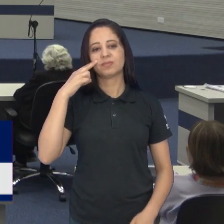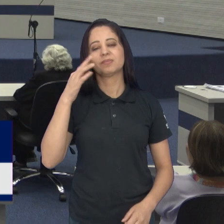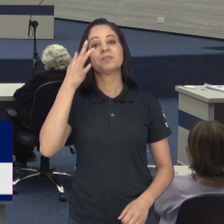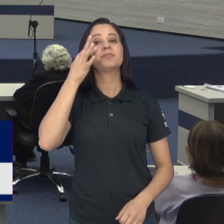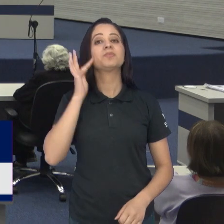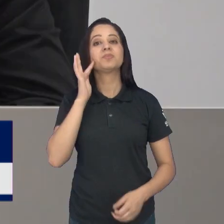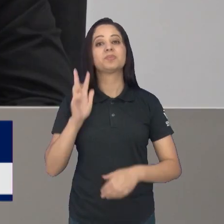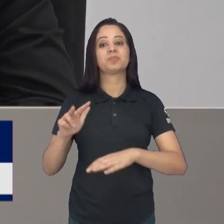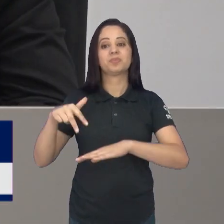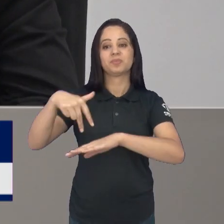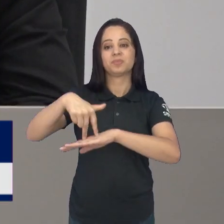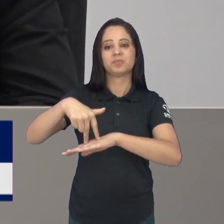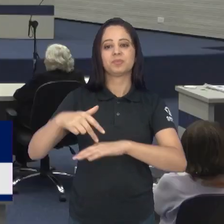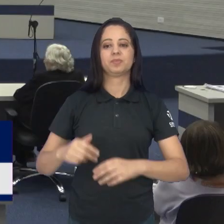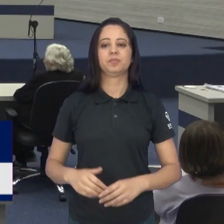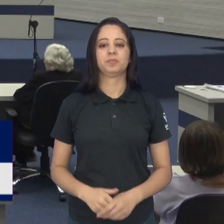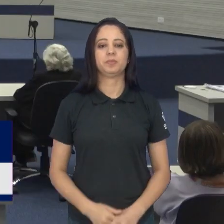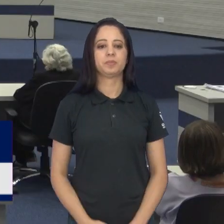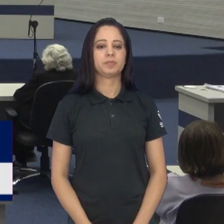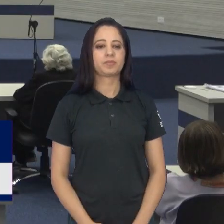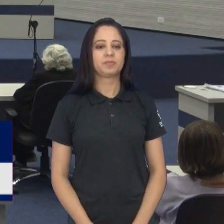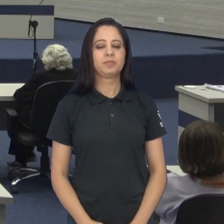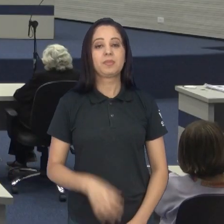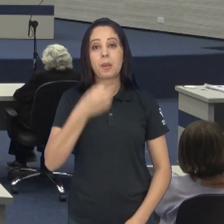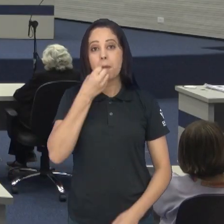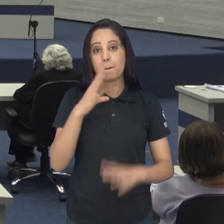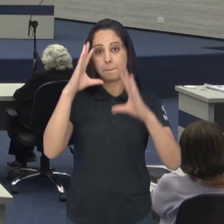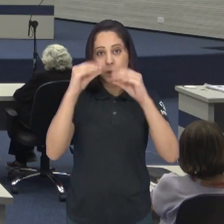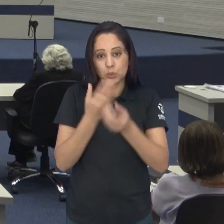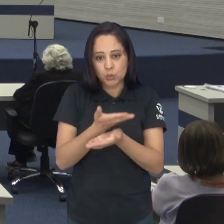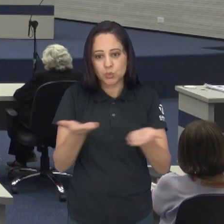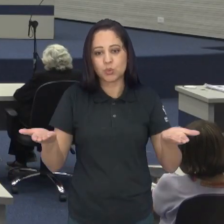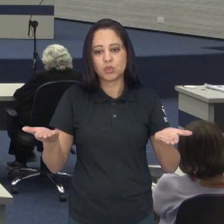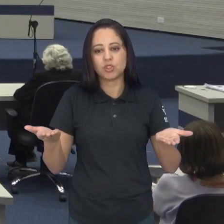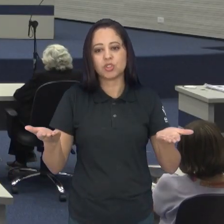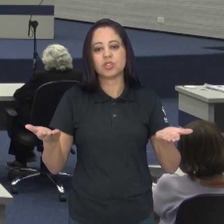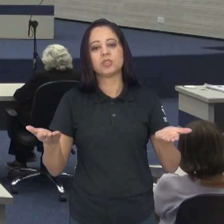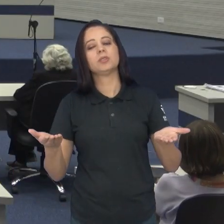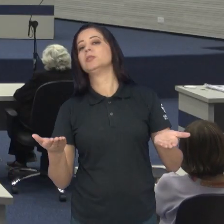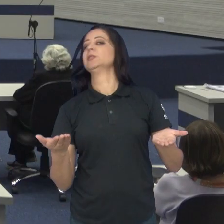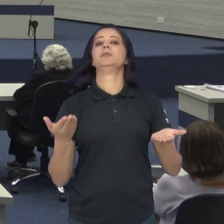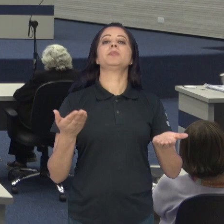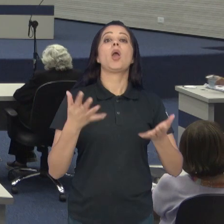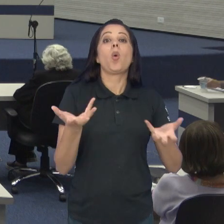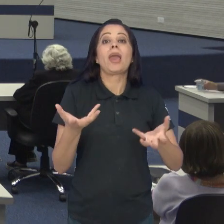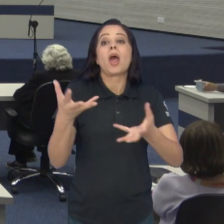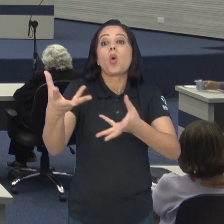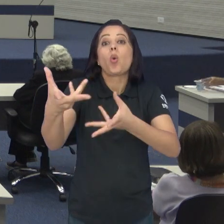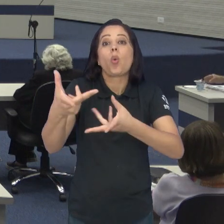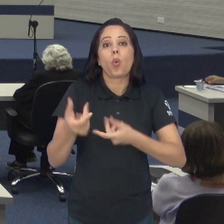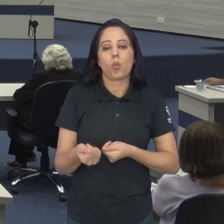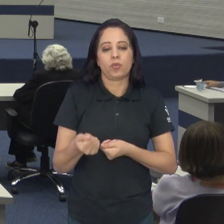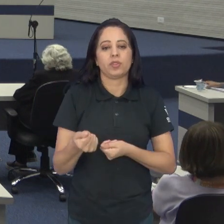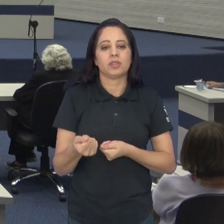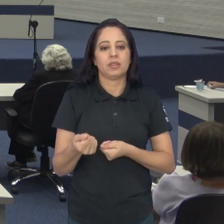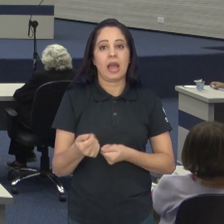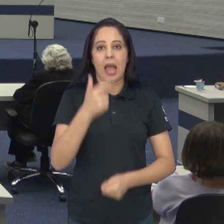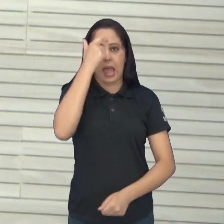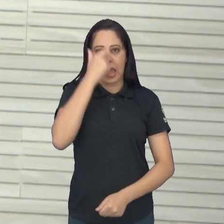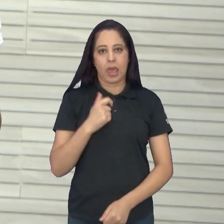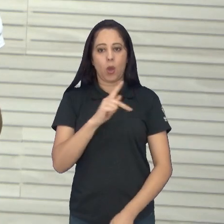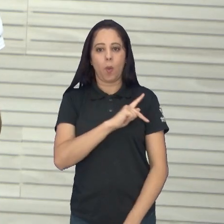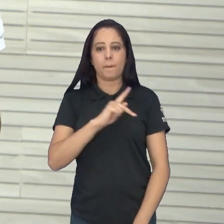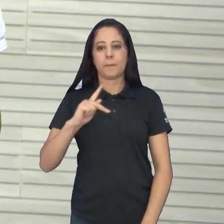Fabião Zagueiro. Boa noite já a todos. Senhor presidente, quero fazer um convite. Eu, como presidente,